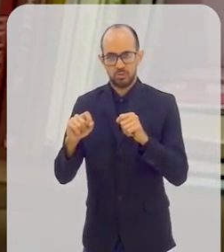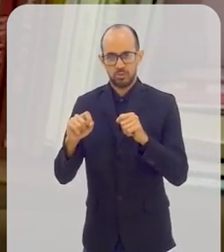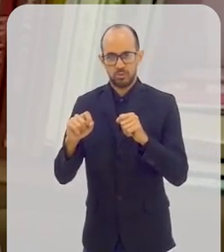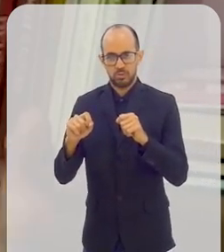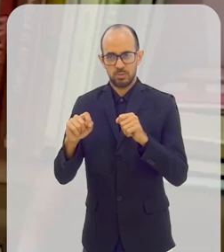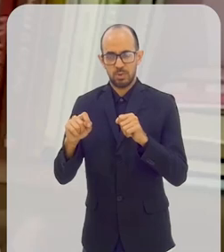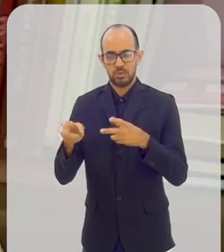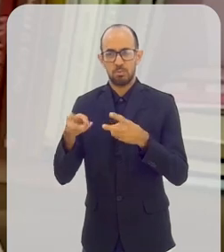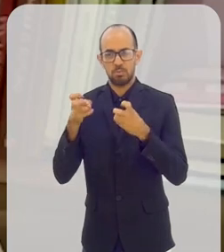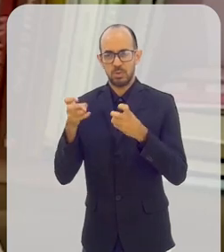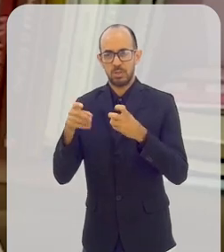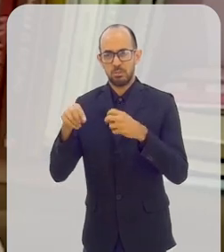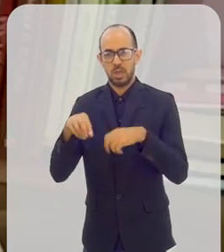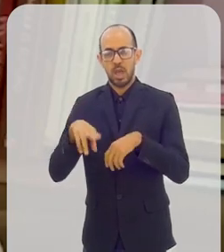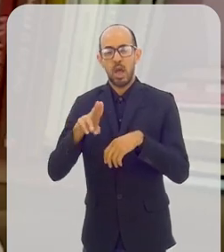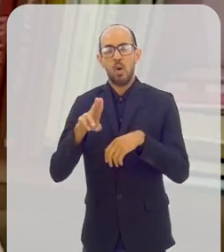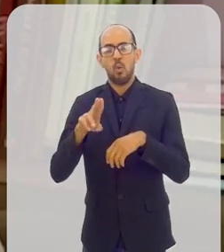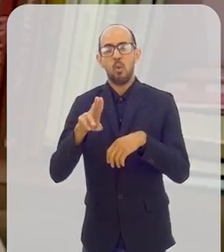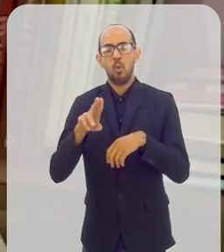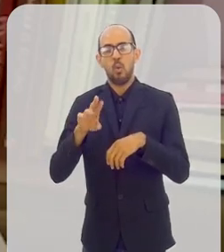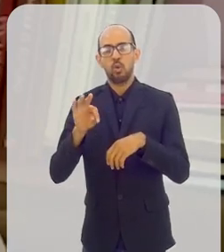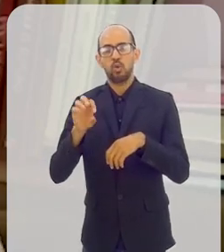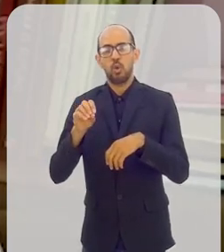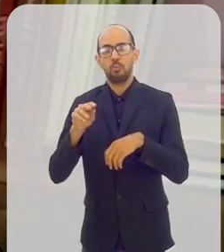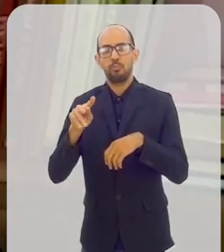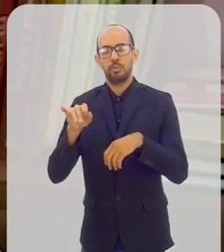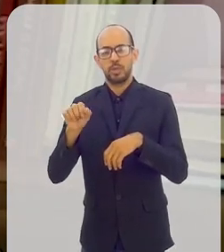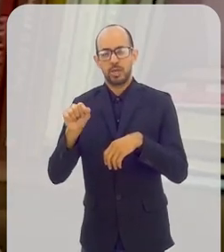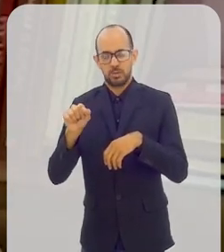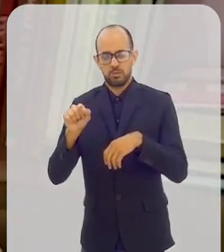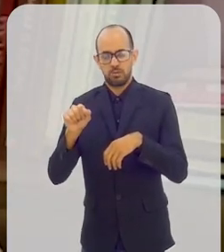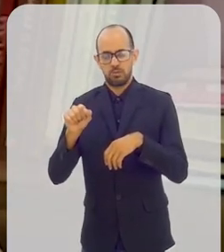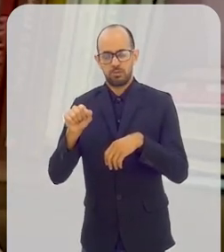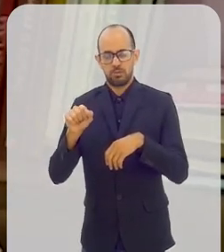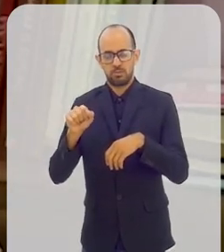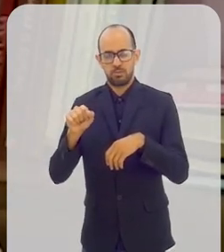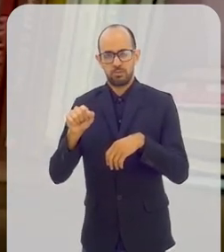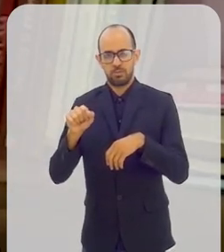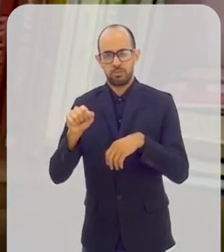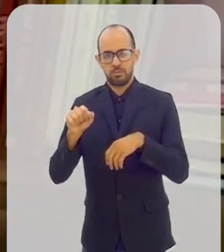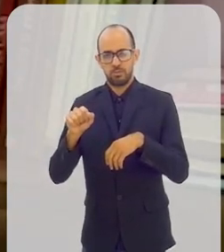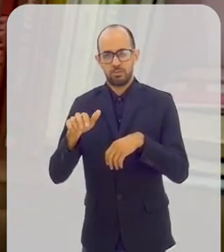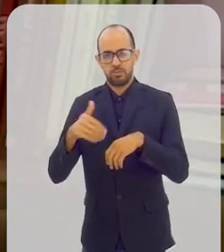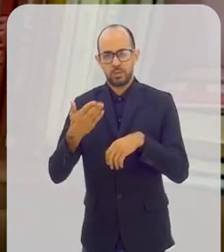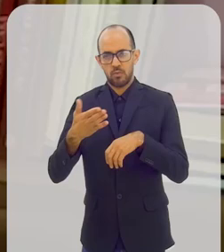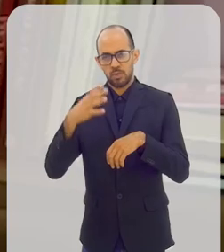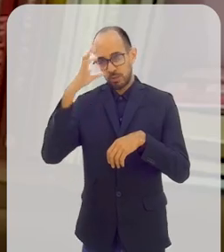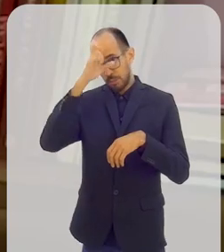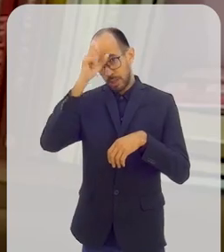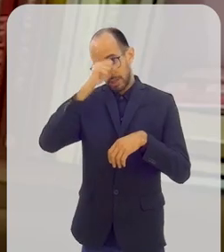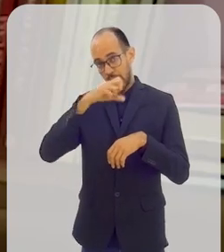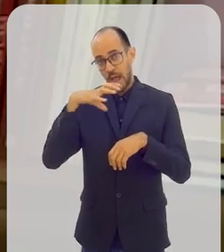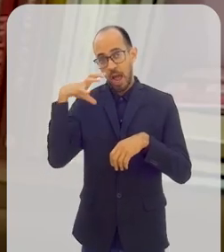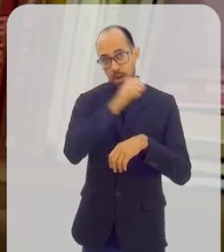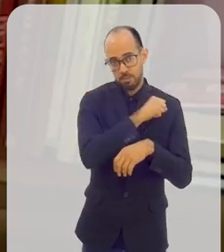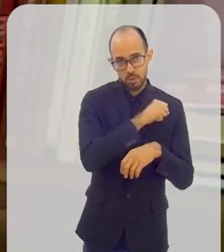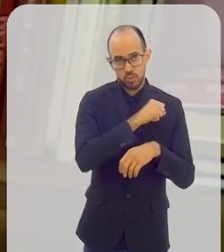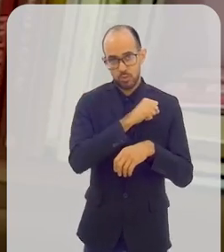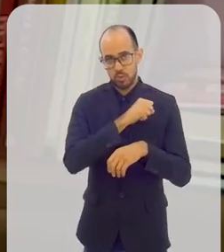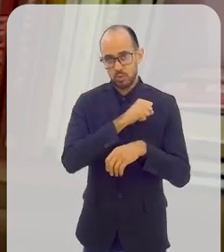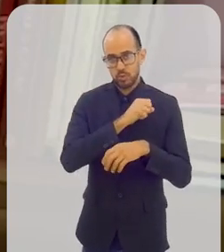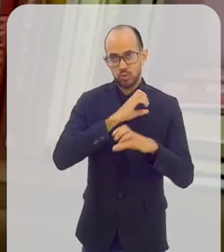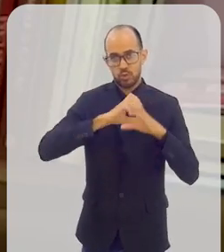a utopia que foi criada. Vamos fazer o seguinte: vamos aprender rápido a se